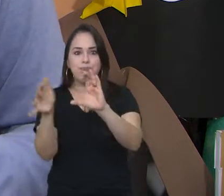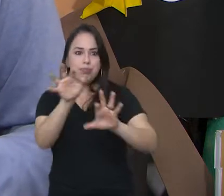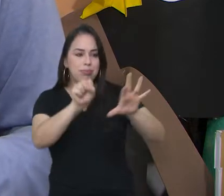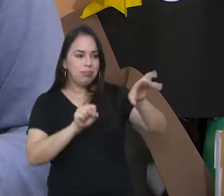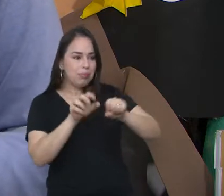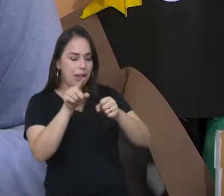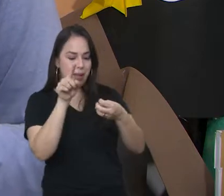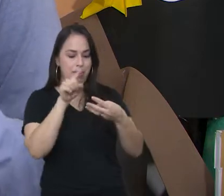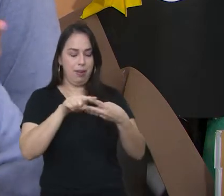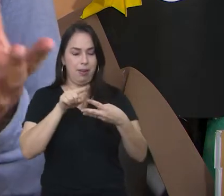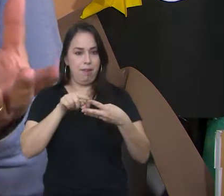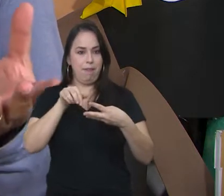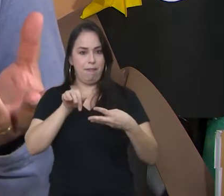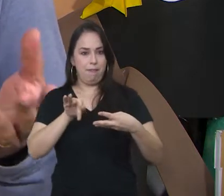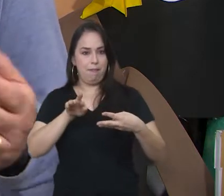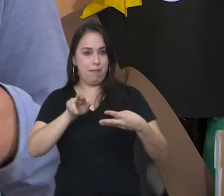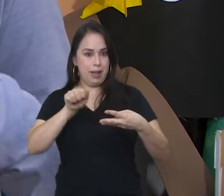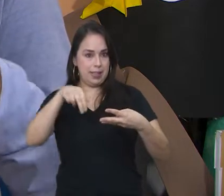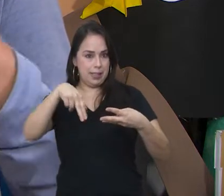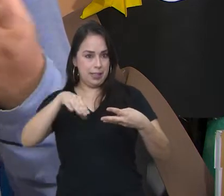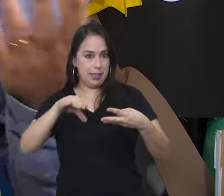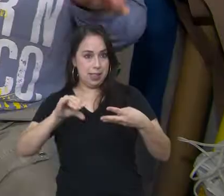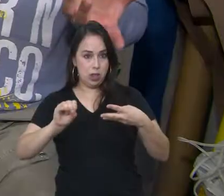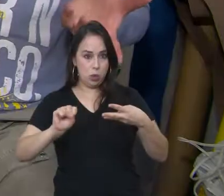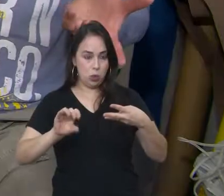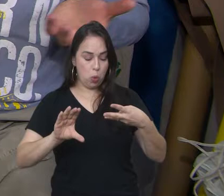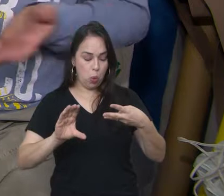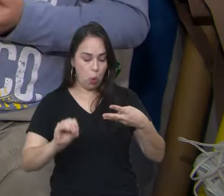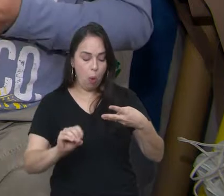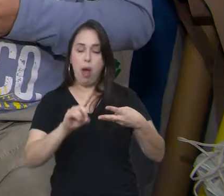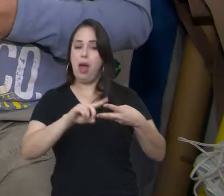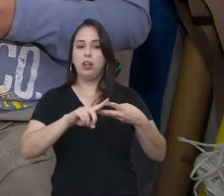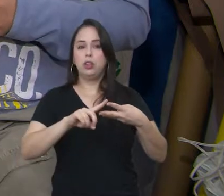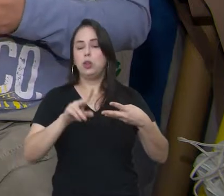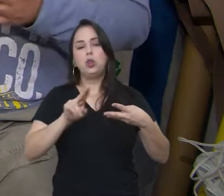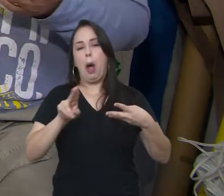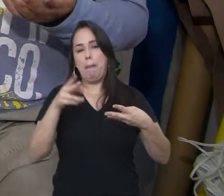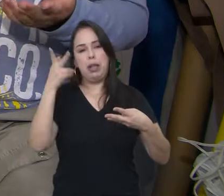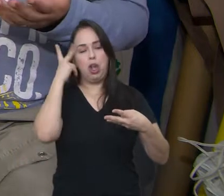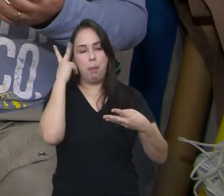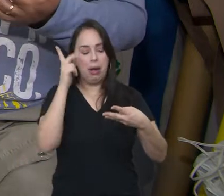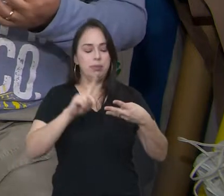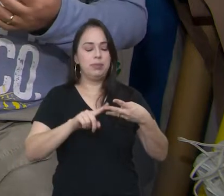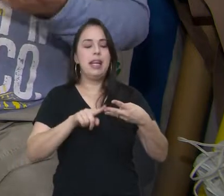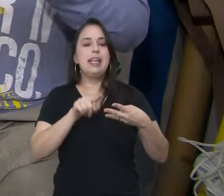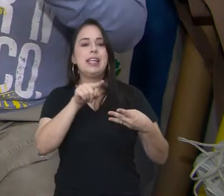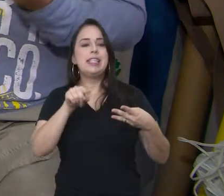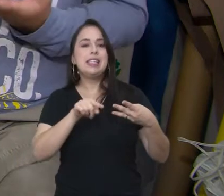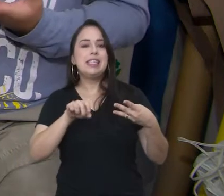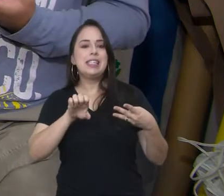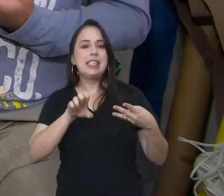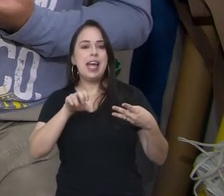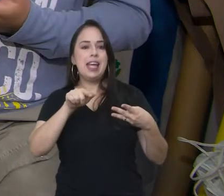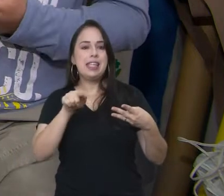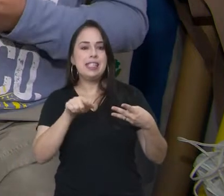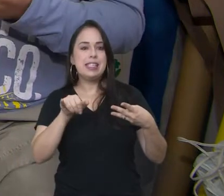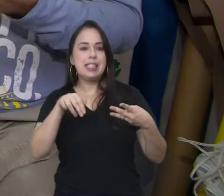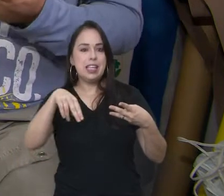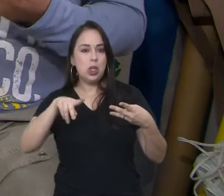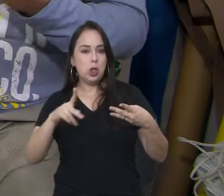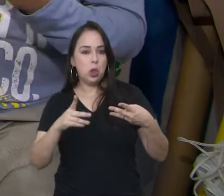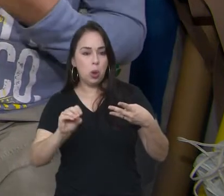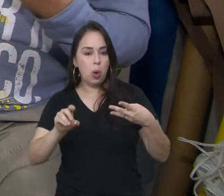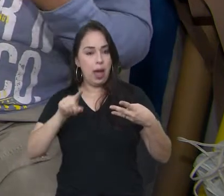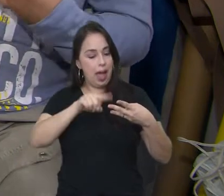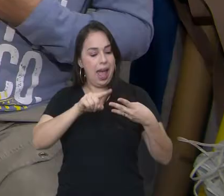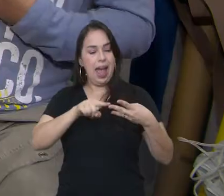tem o Francisco, que é um nome comum, né, assim, no Brasil. Depois o Zezinho, que traz essa característica de caipira, e eu